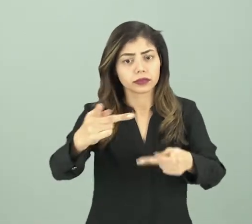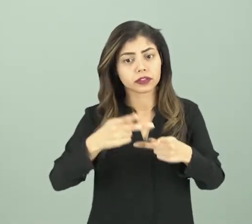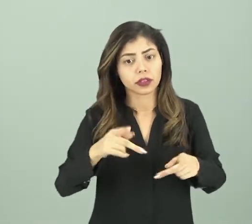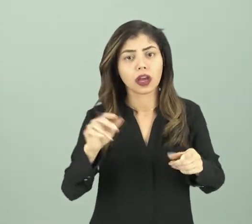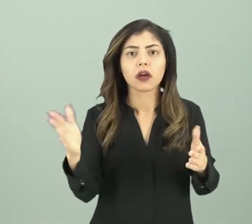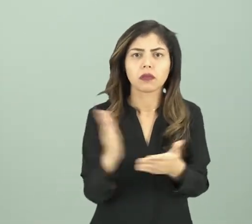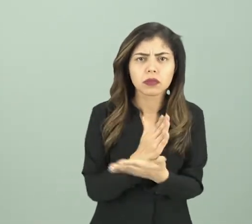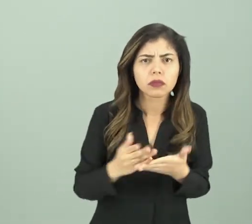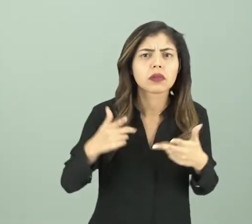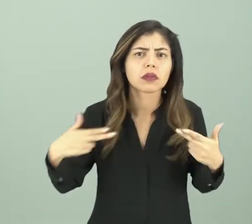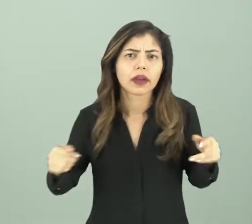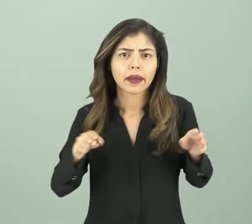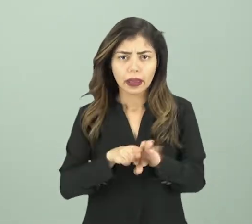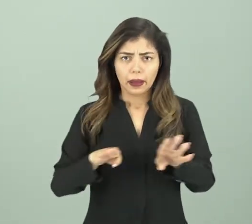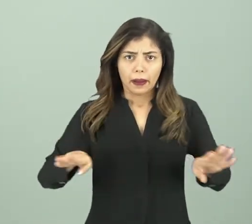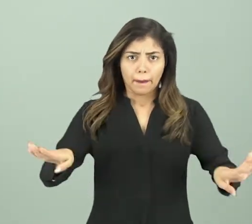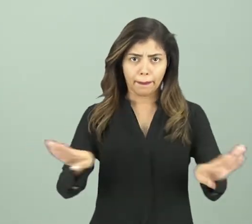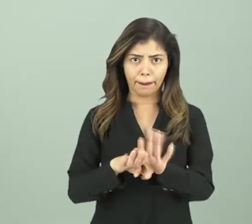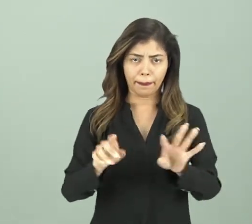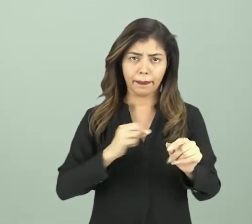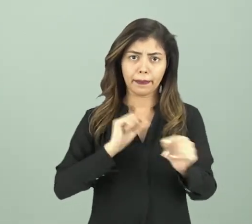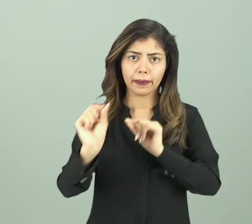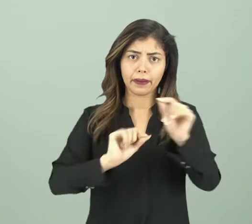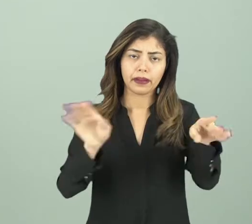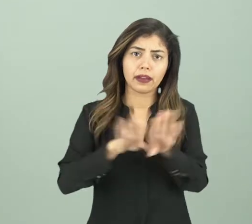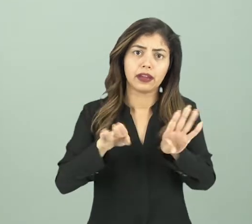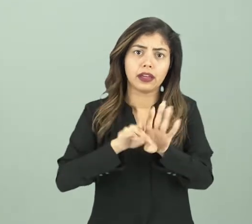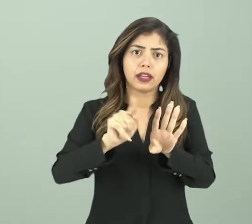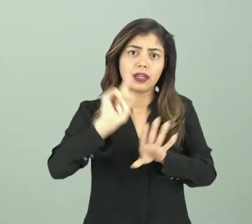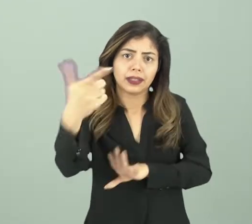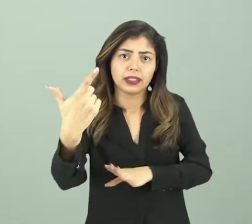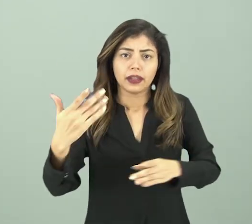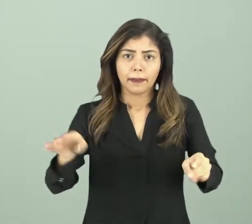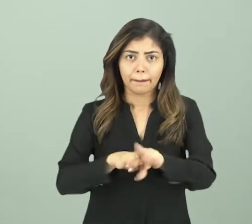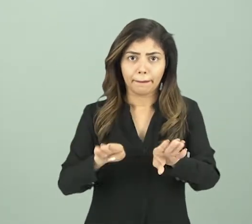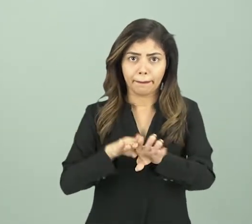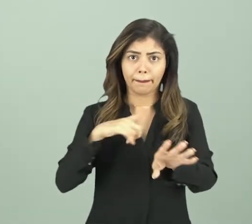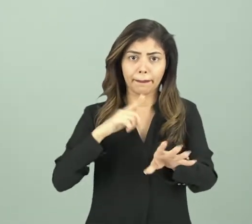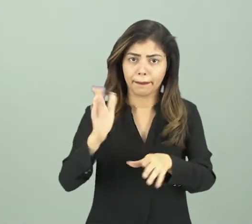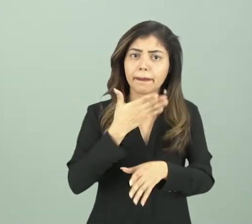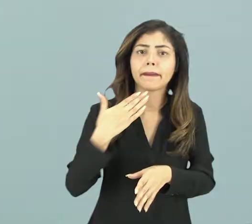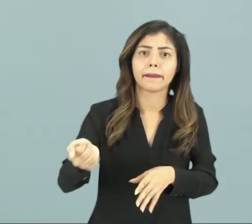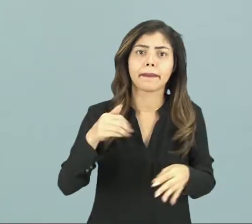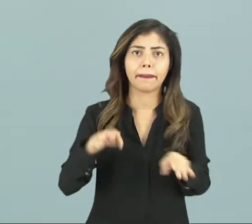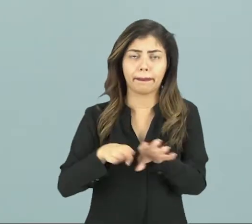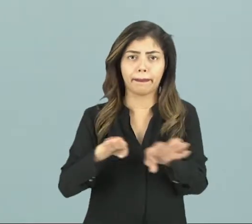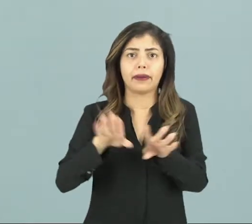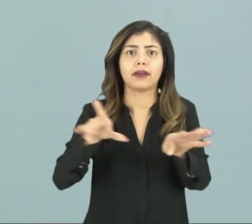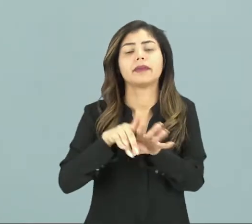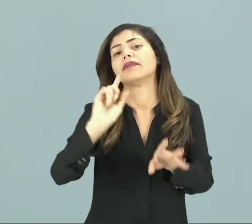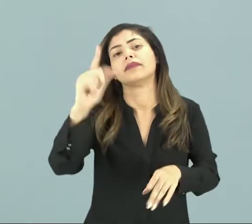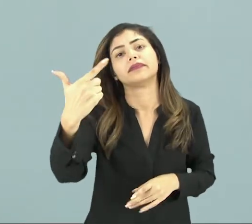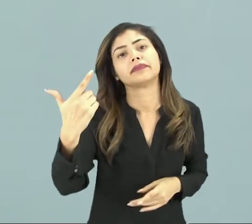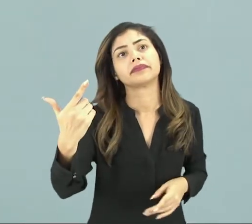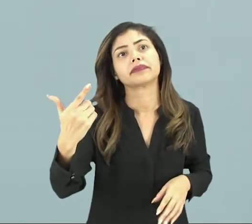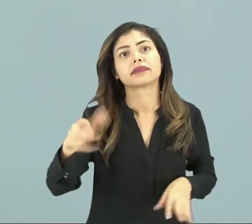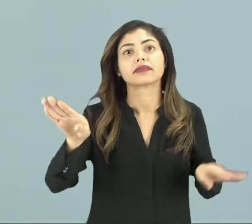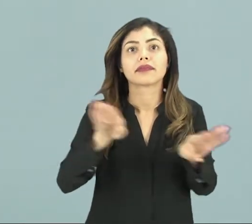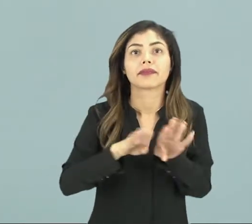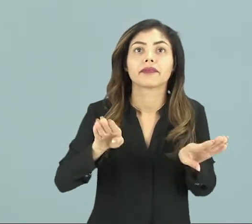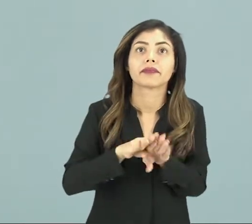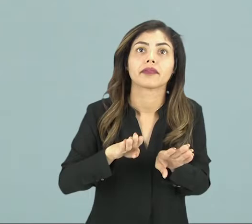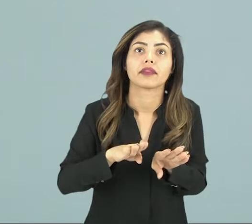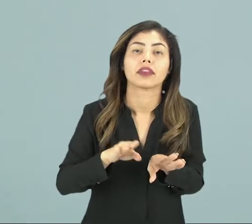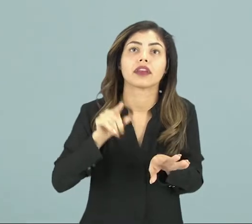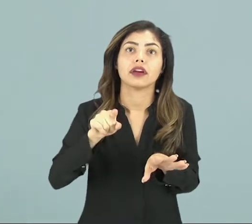uma coisa e participar com dignidade é outra coisa muito melhor. Então, nesse aspecto, nós podemos